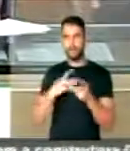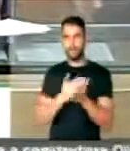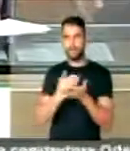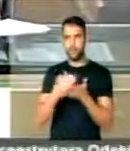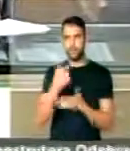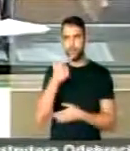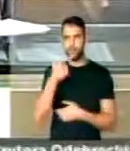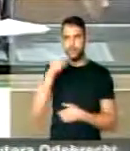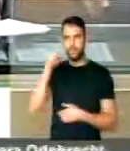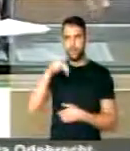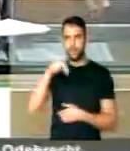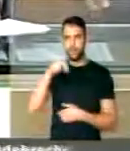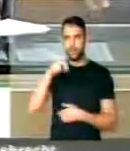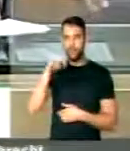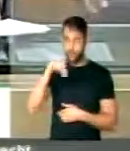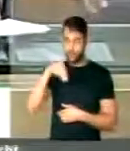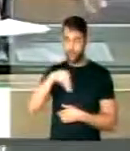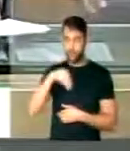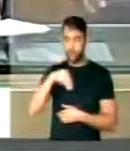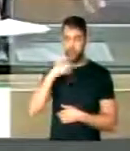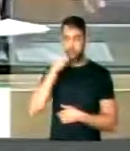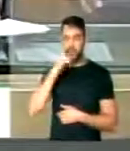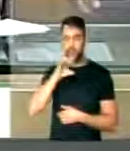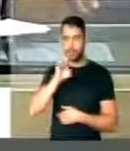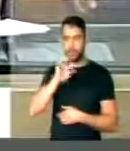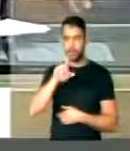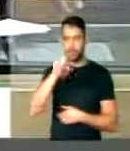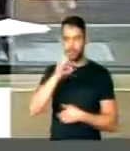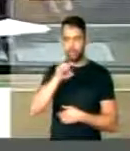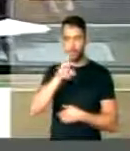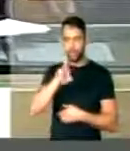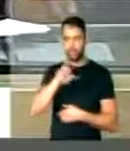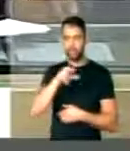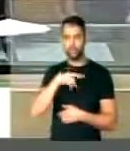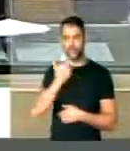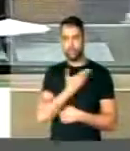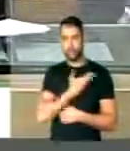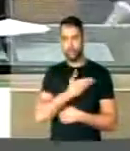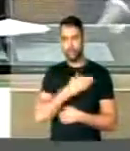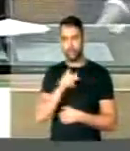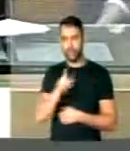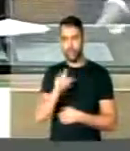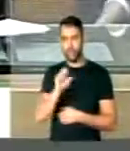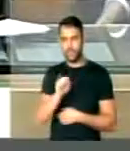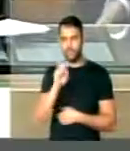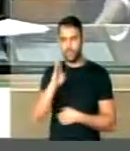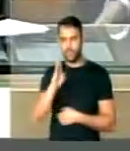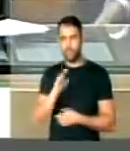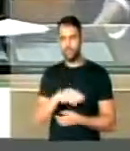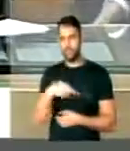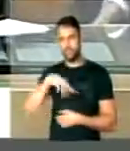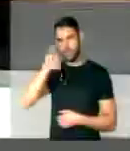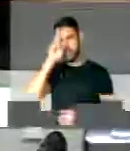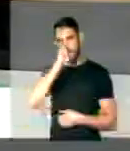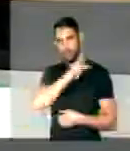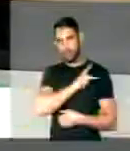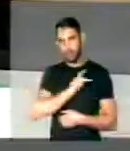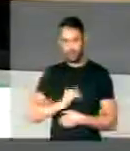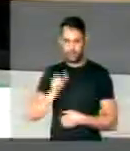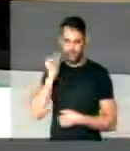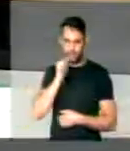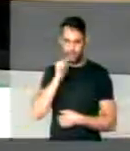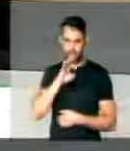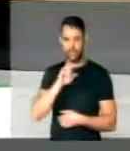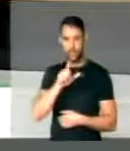Começando o grande expediente, o Heitor Schultz, nosso companheiro do PSB. Senhora Presidente,